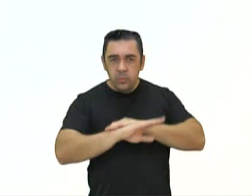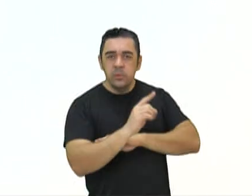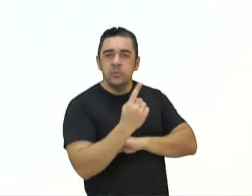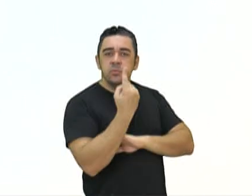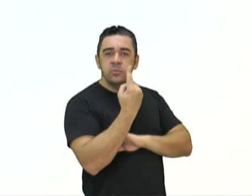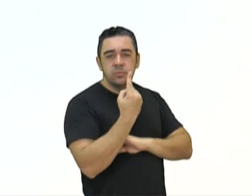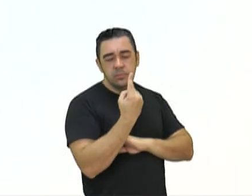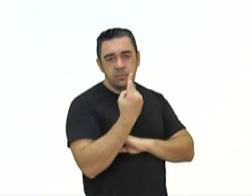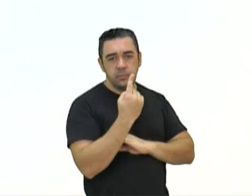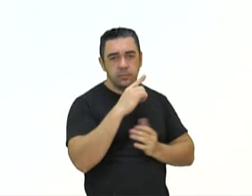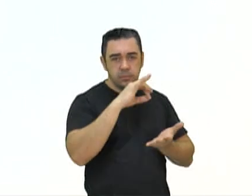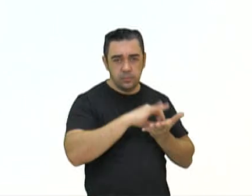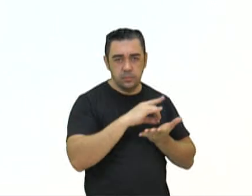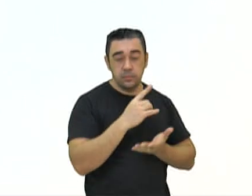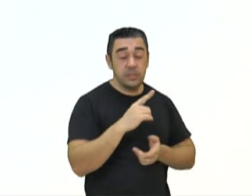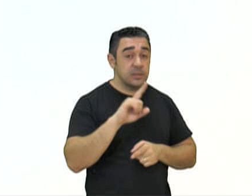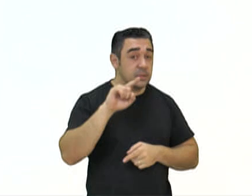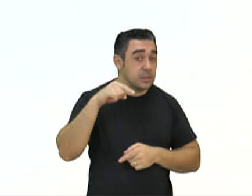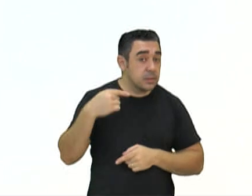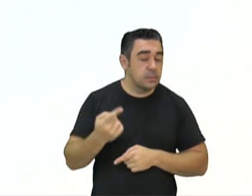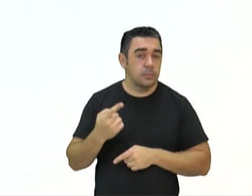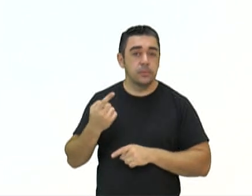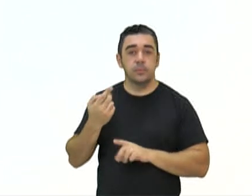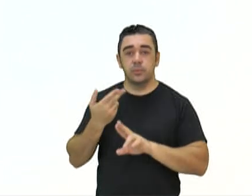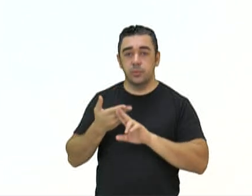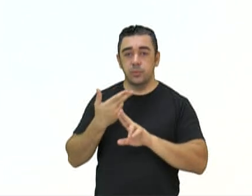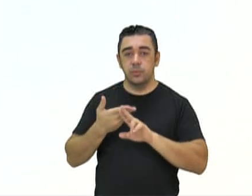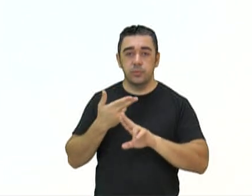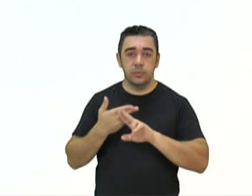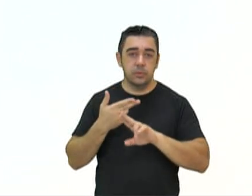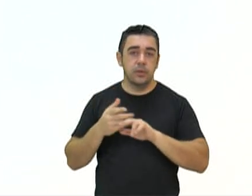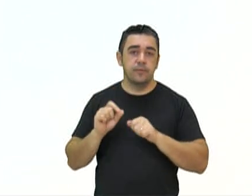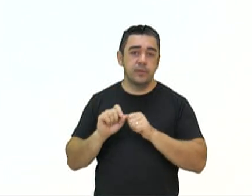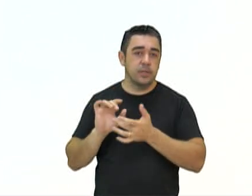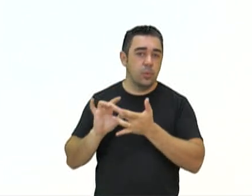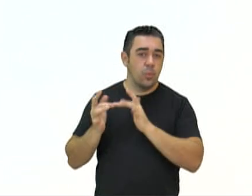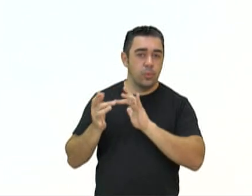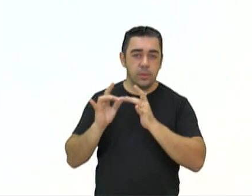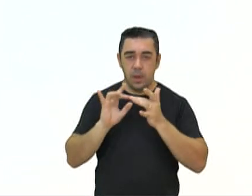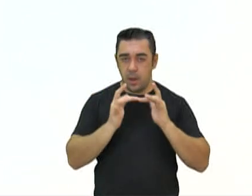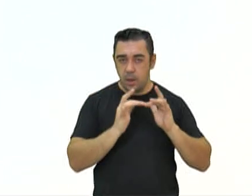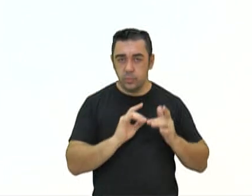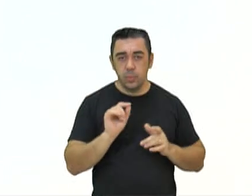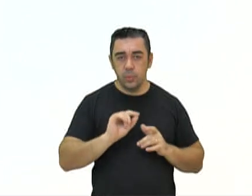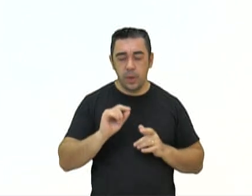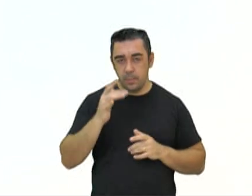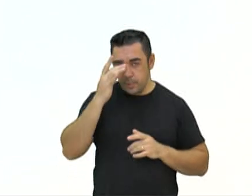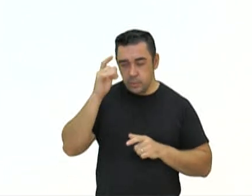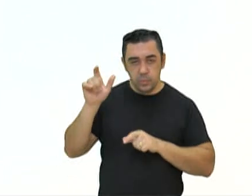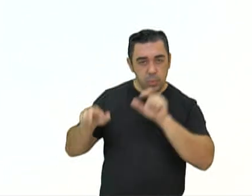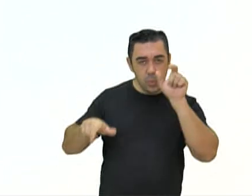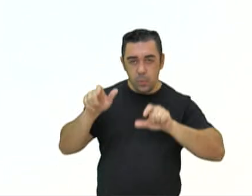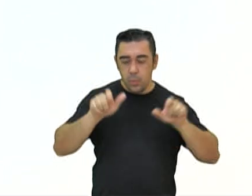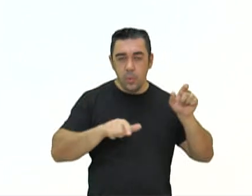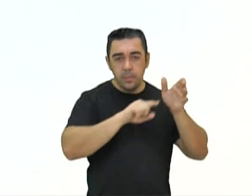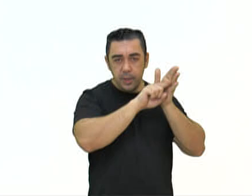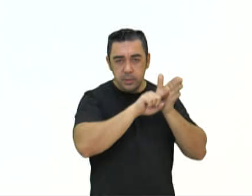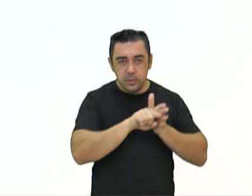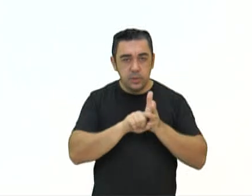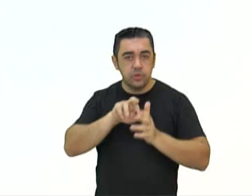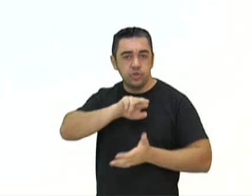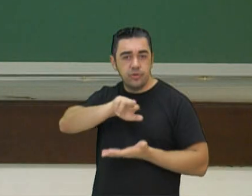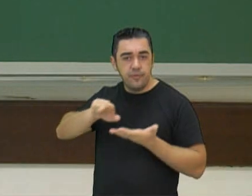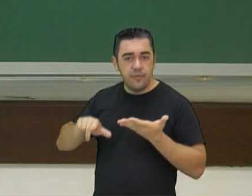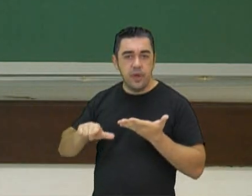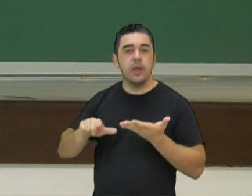lugar. Depois, esse modelo foi utilizado para colocar em contato pesquisadores de diferentes universidades.